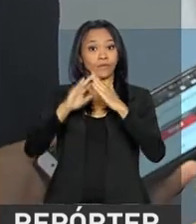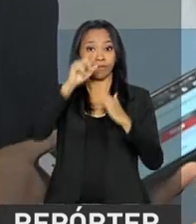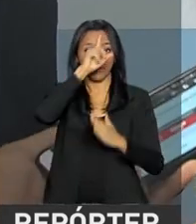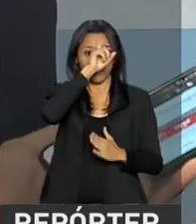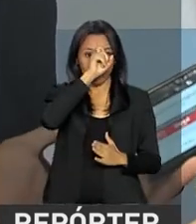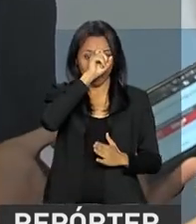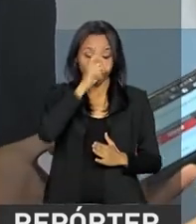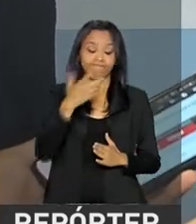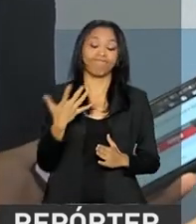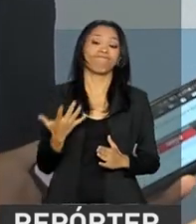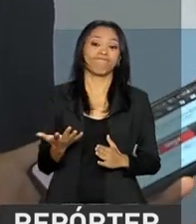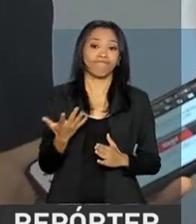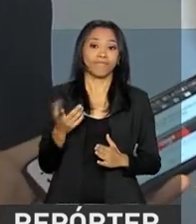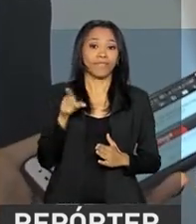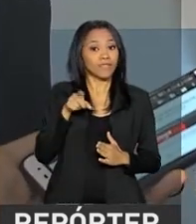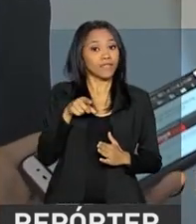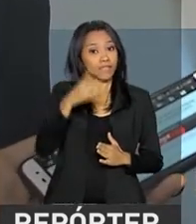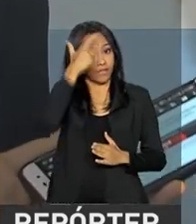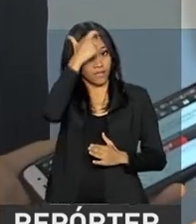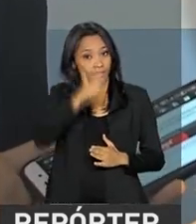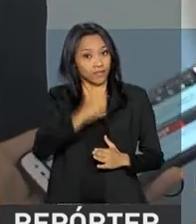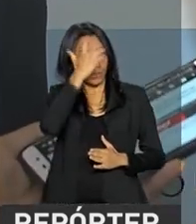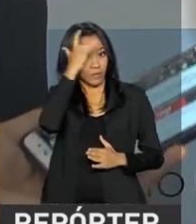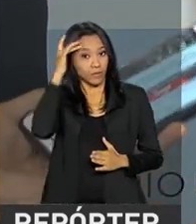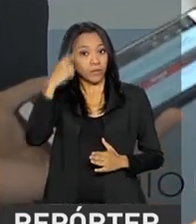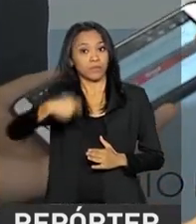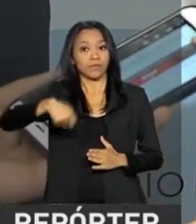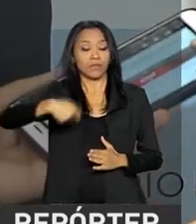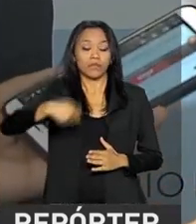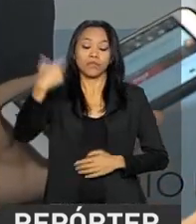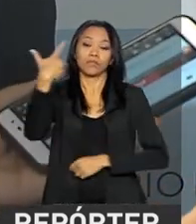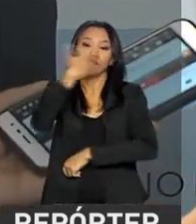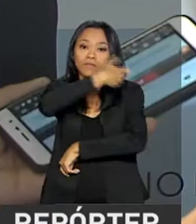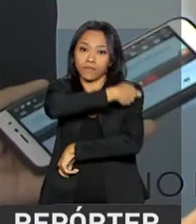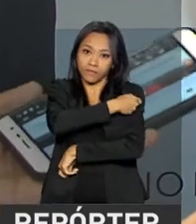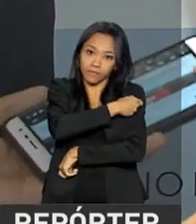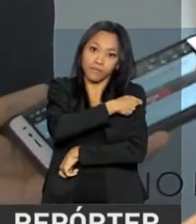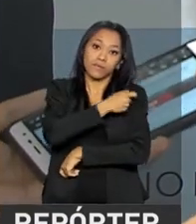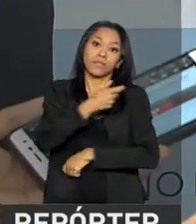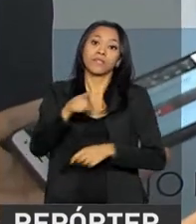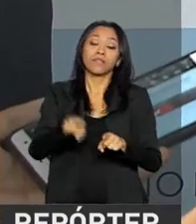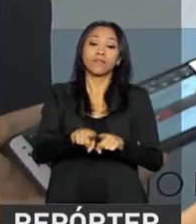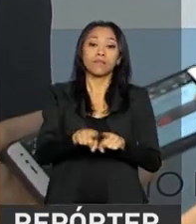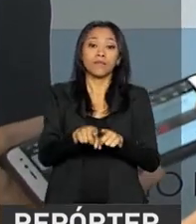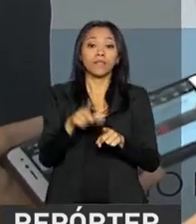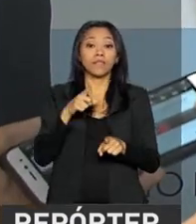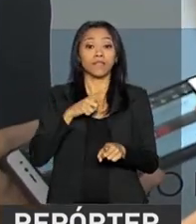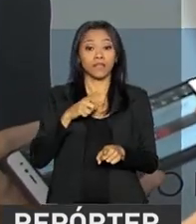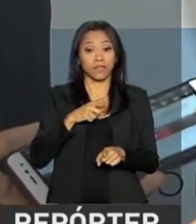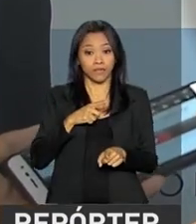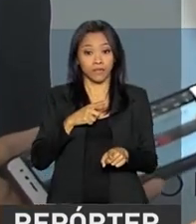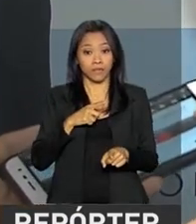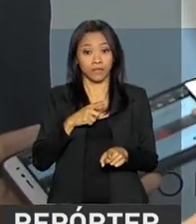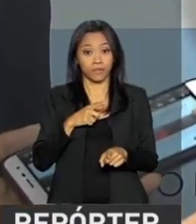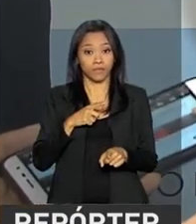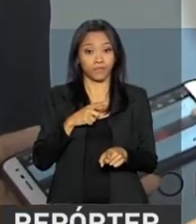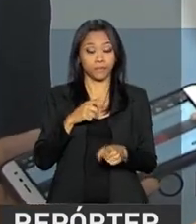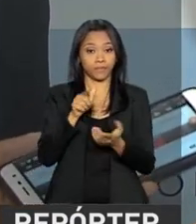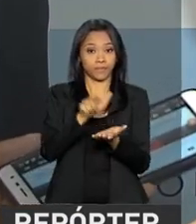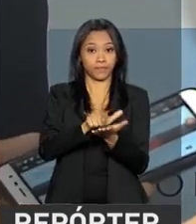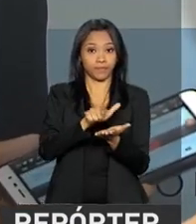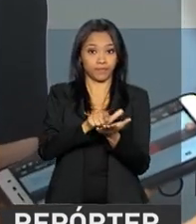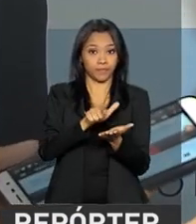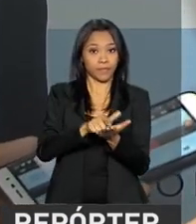de vacinação, que eles tomem a vacina e também com o registro. Para